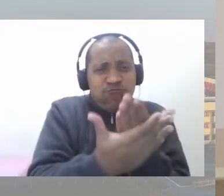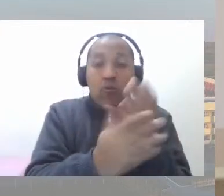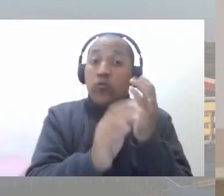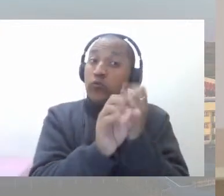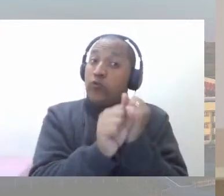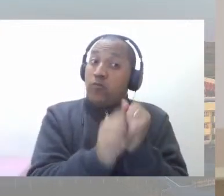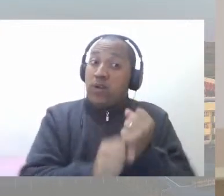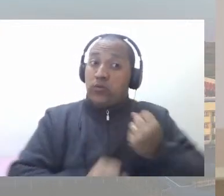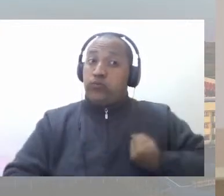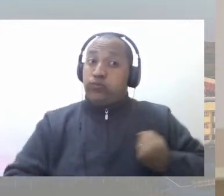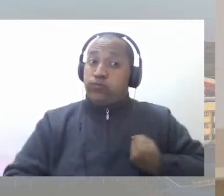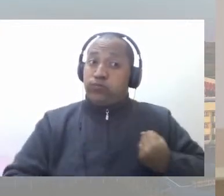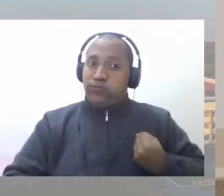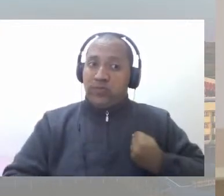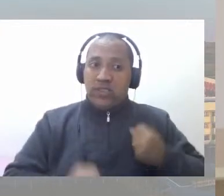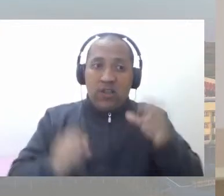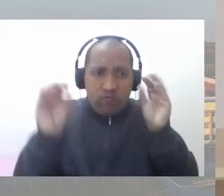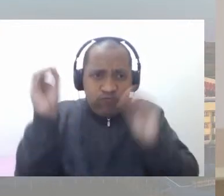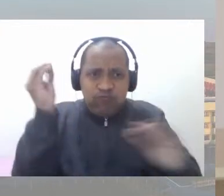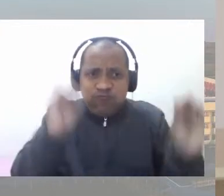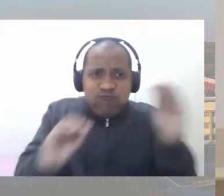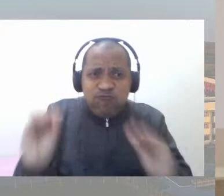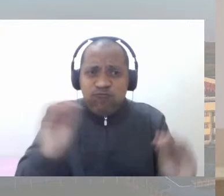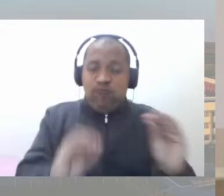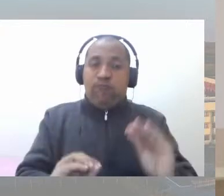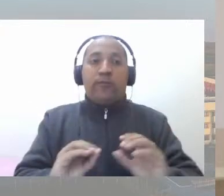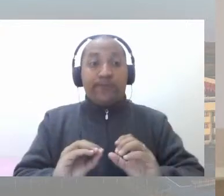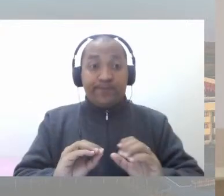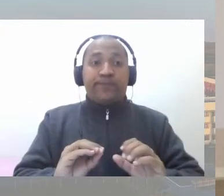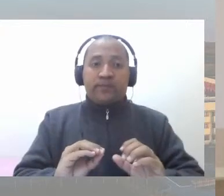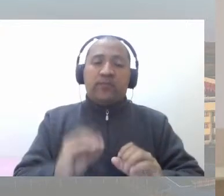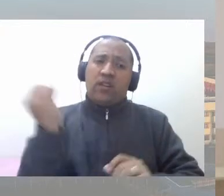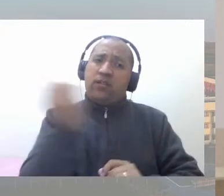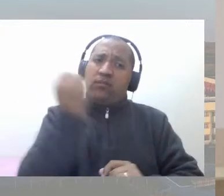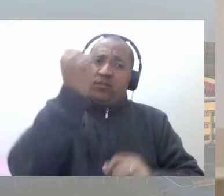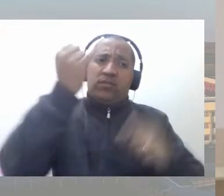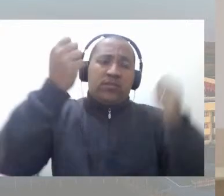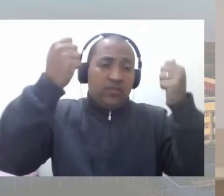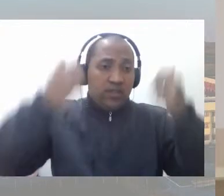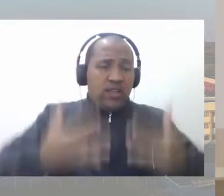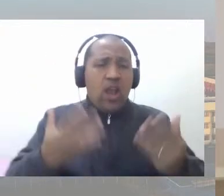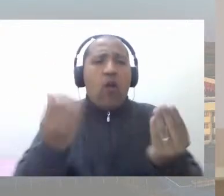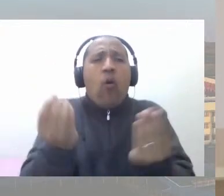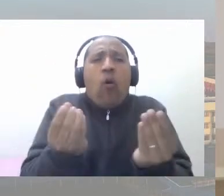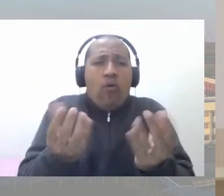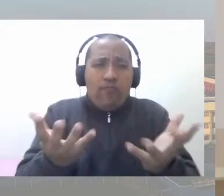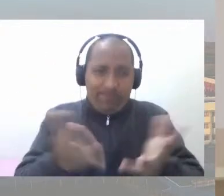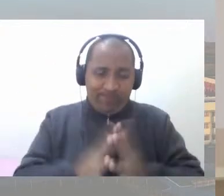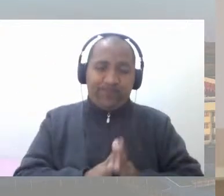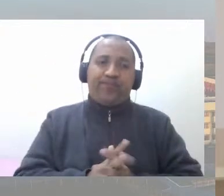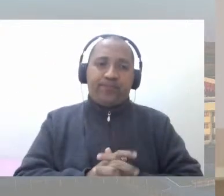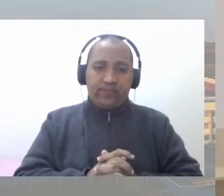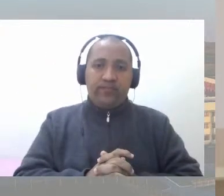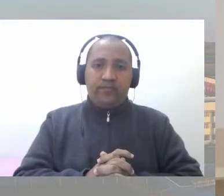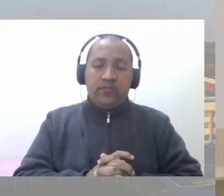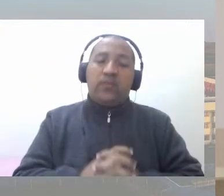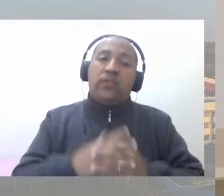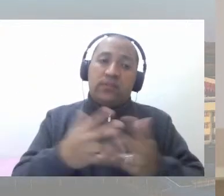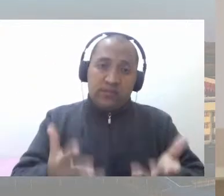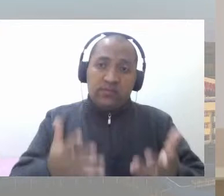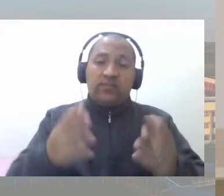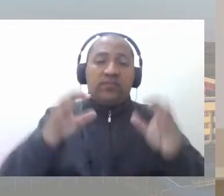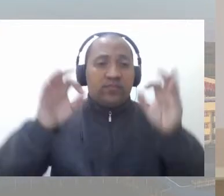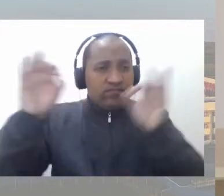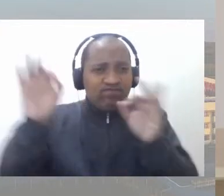números, né, e para recompor. É importante salientar, né, de como que se deu esse processo. Tá? Esse processo